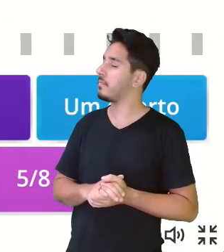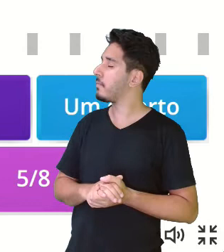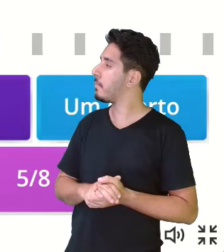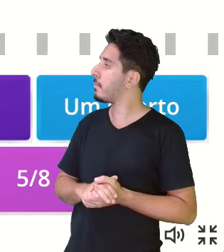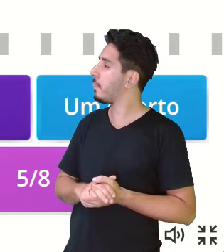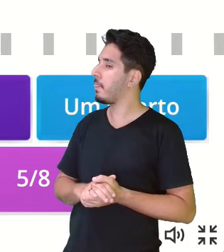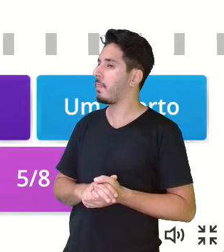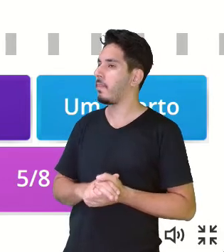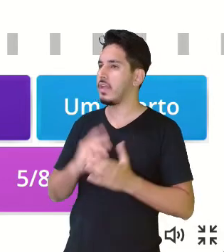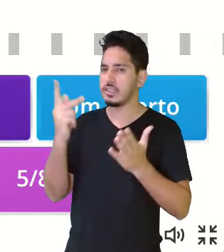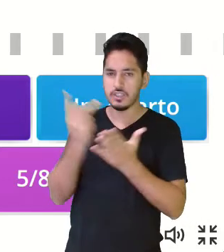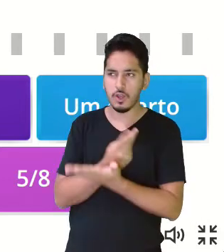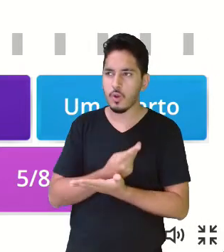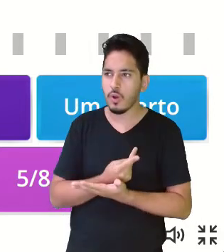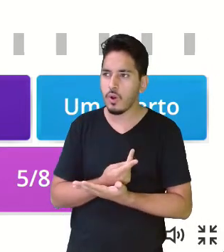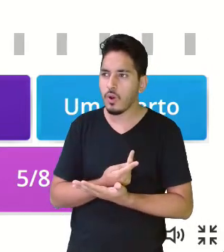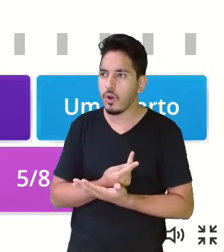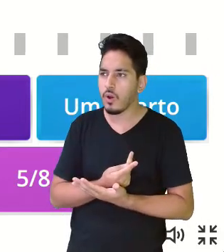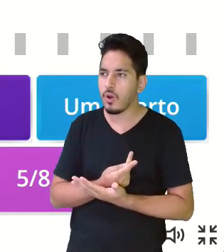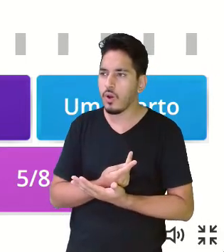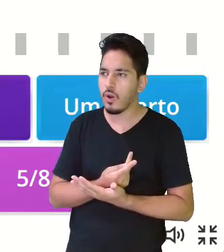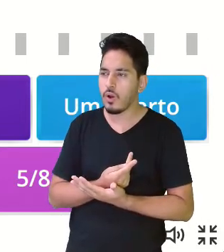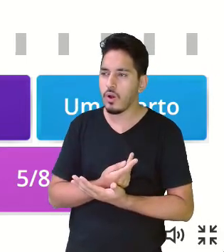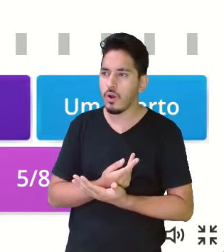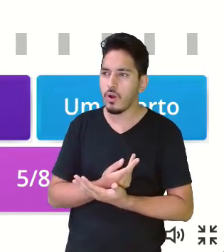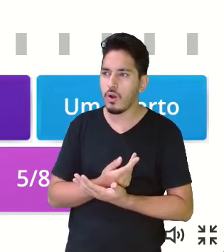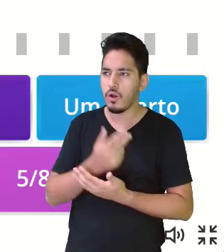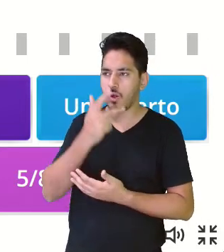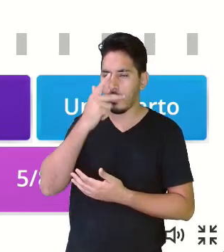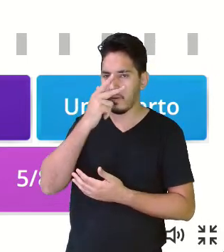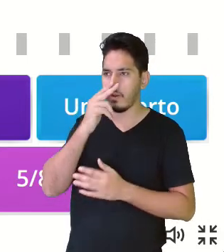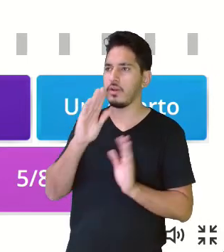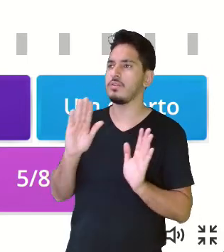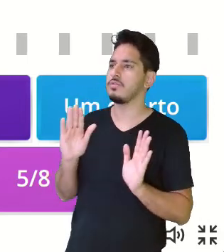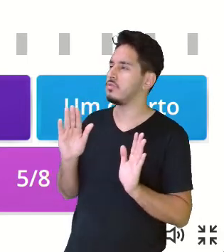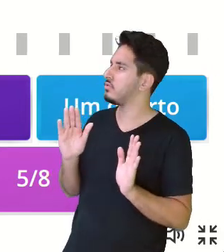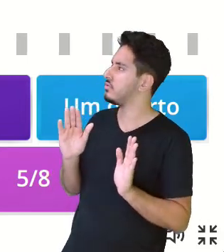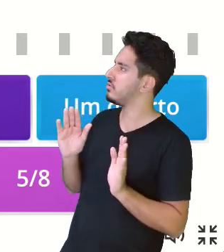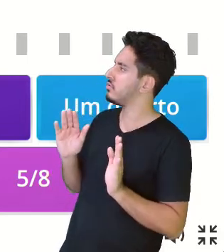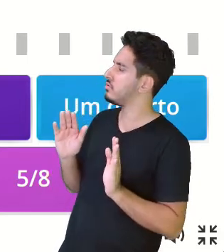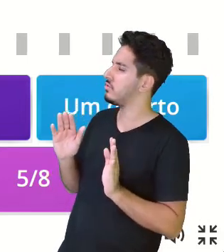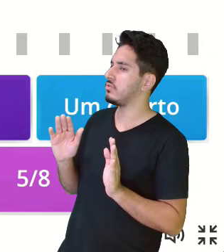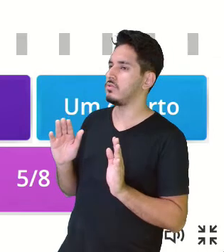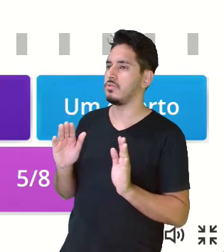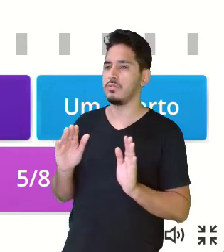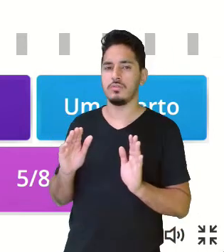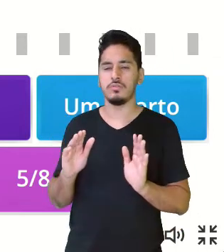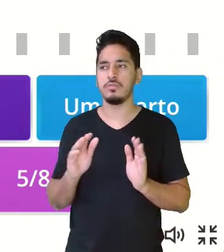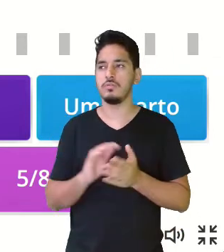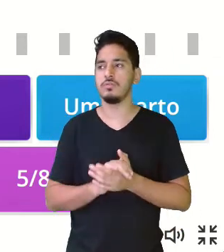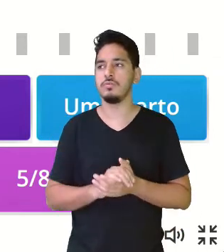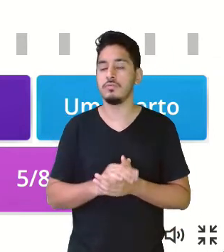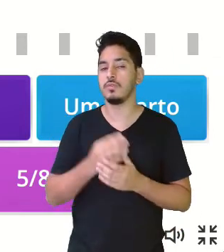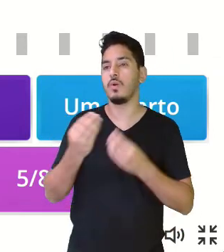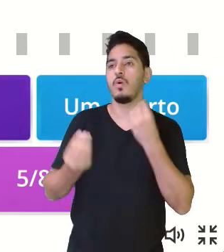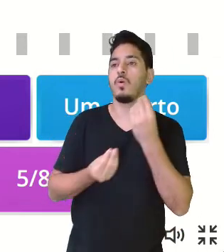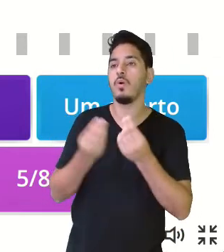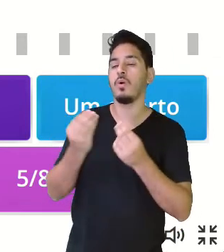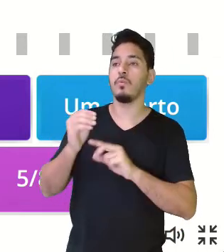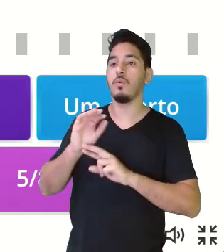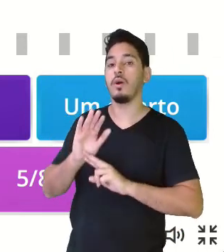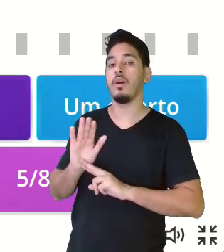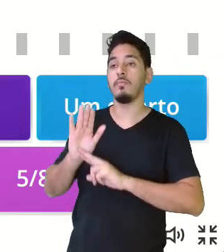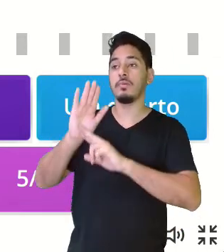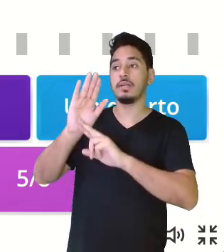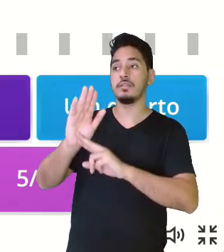A gente errou? Eu acho que foi a parte, hein? Mas vamos lá. Como represento